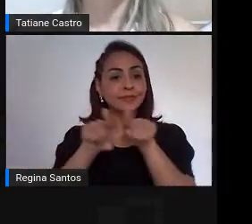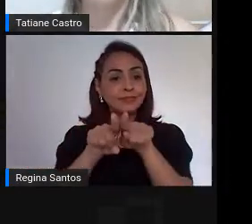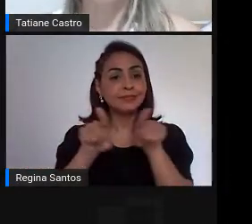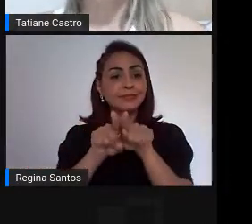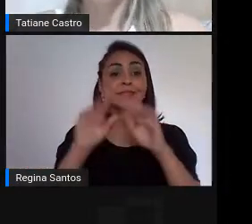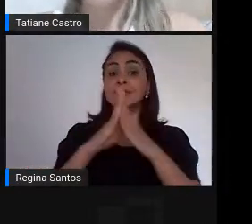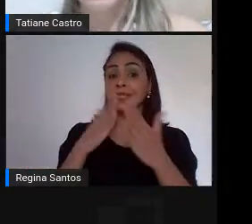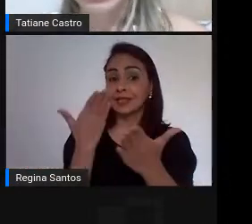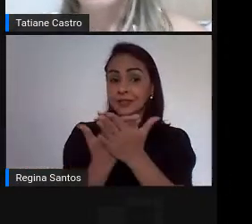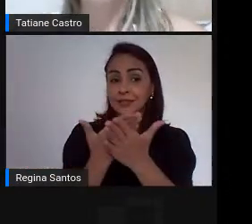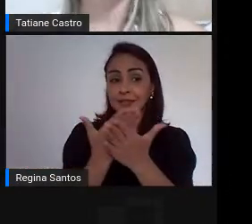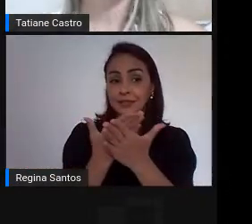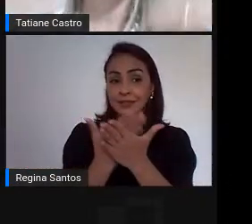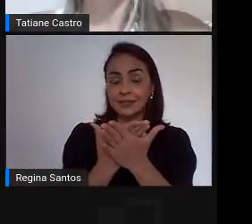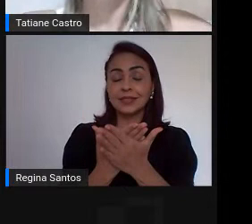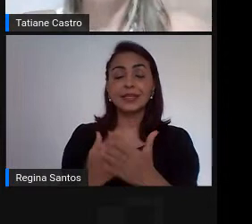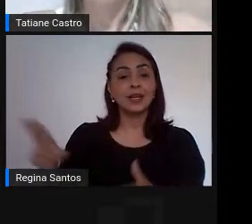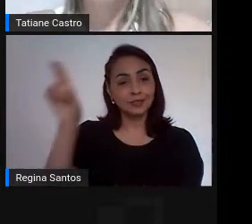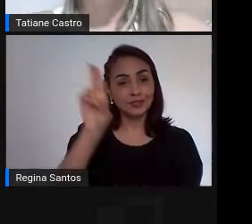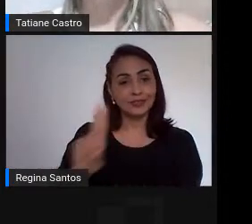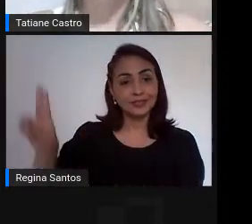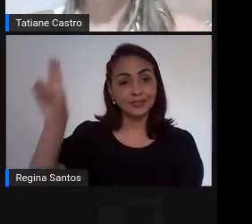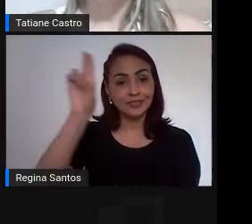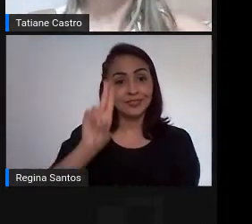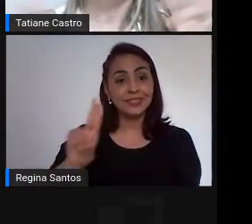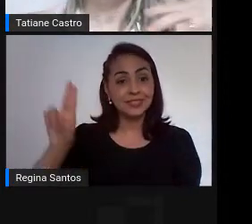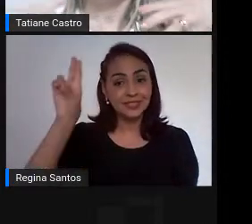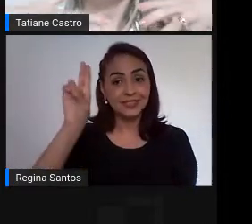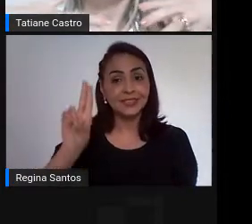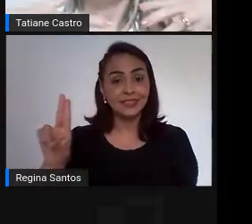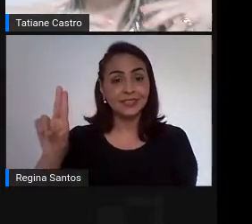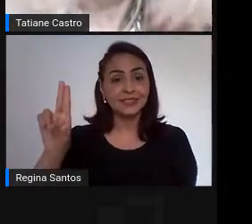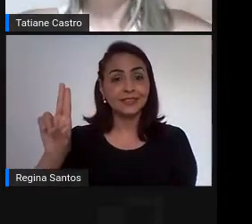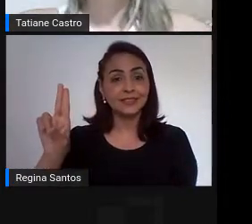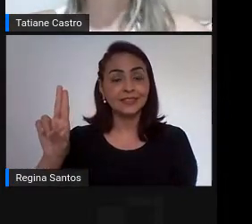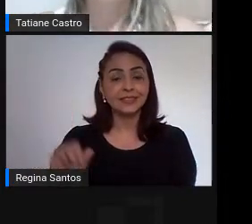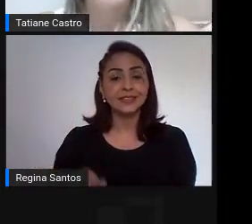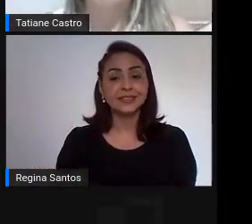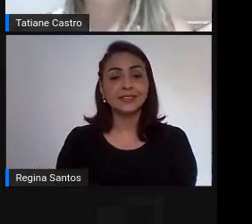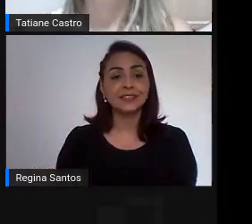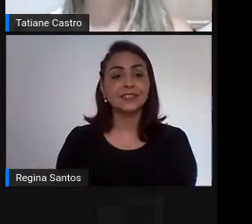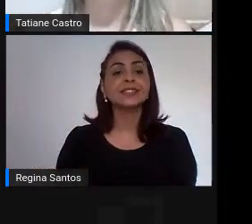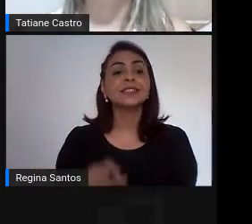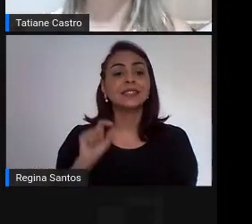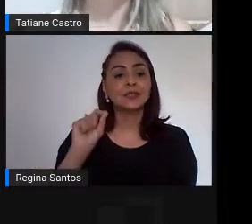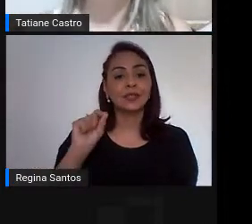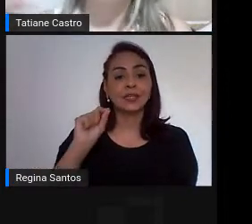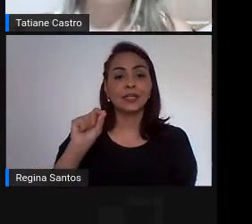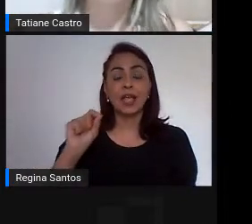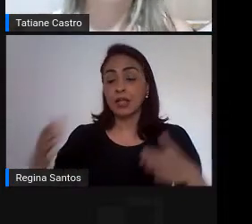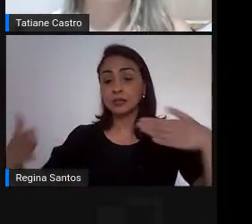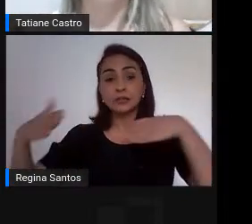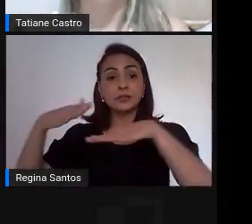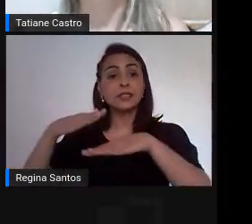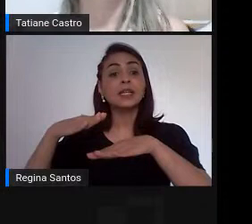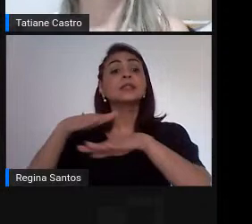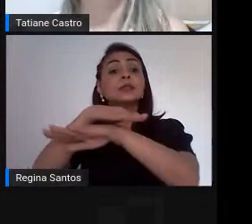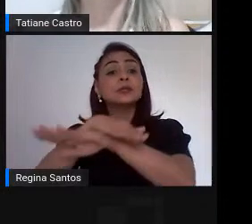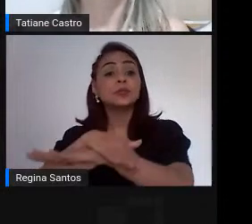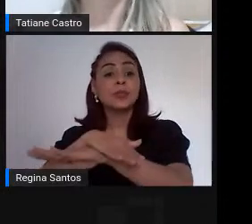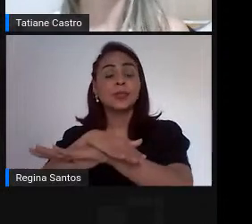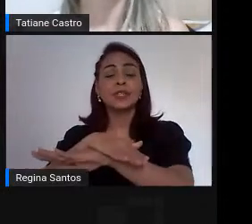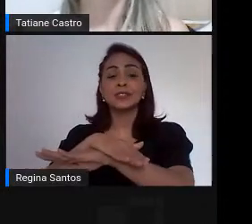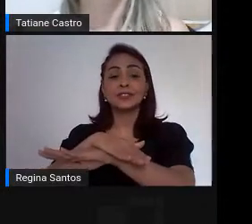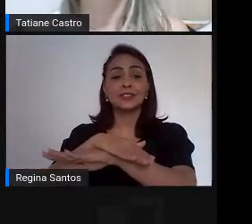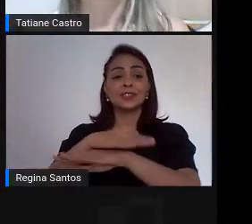também, aliás, a universidade está sujeita a instâncias superiores, né? Que também vão atravessar